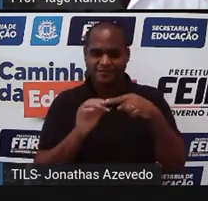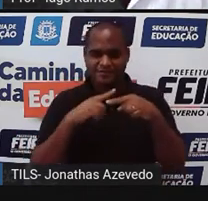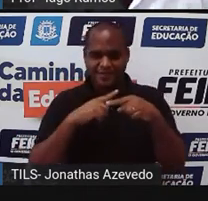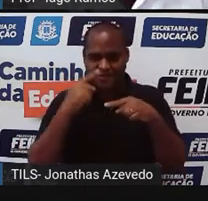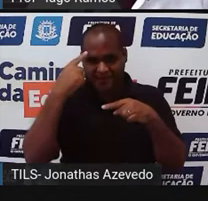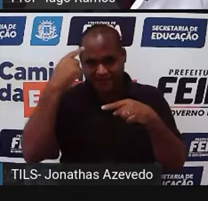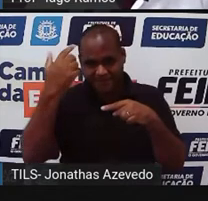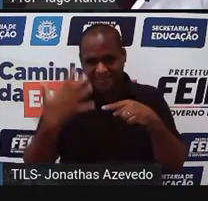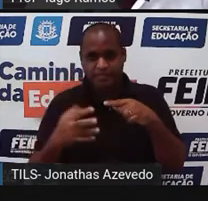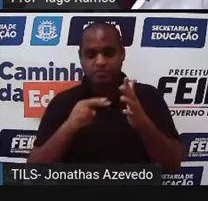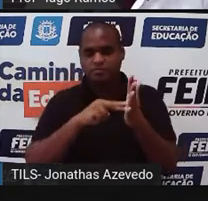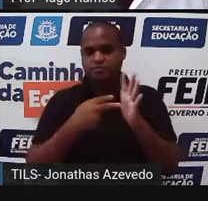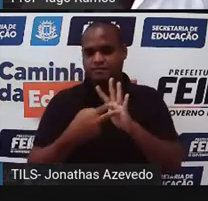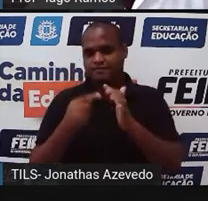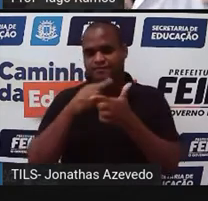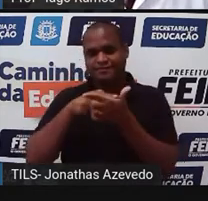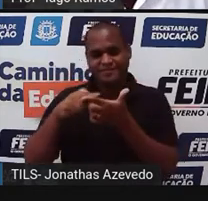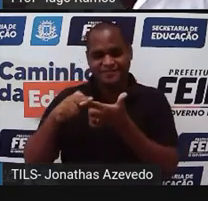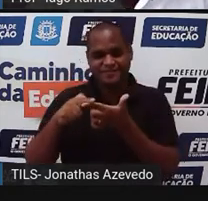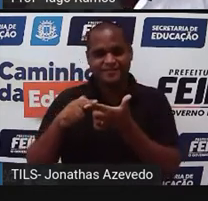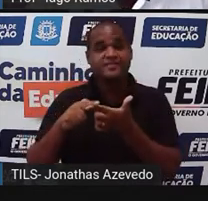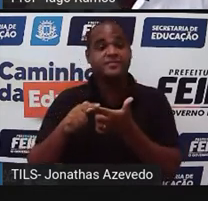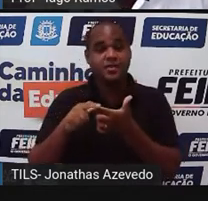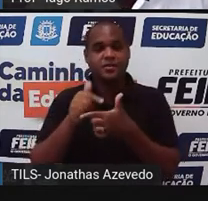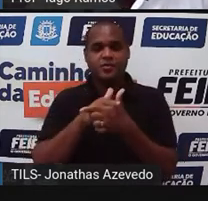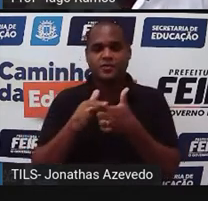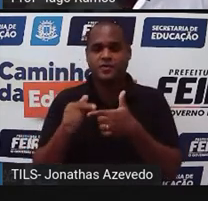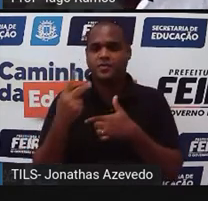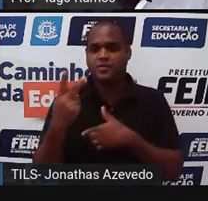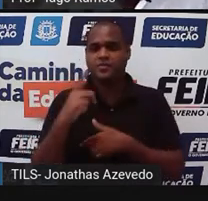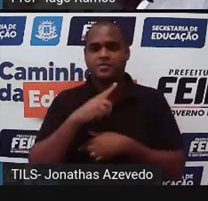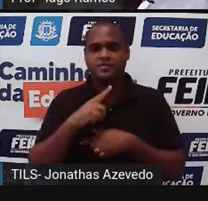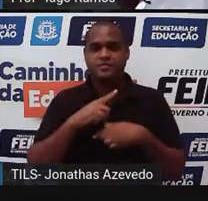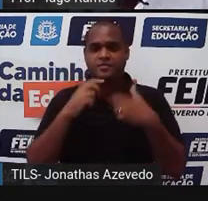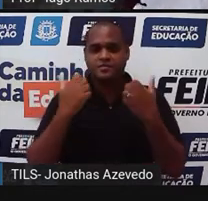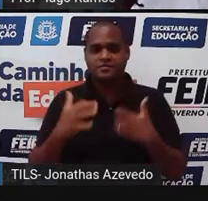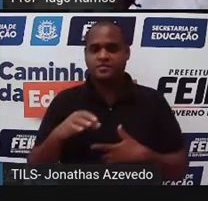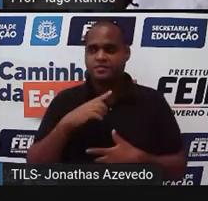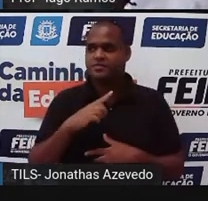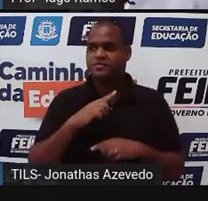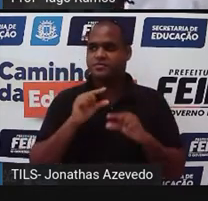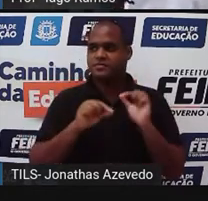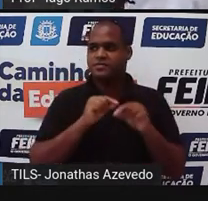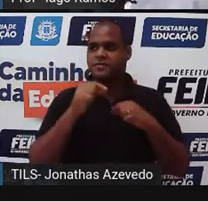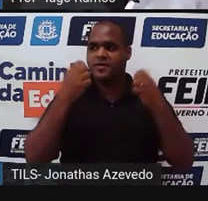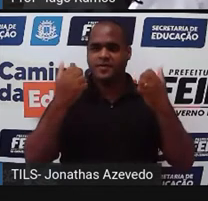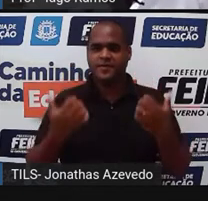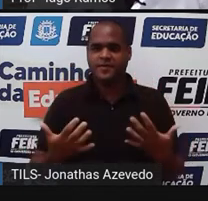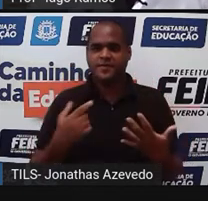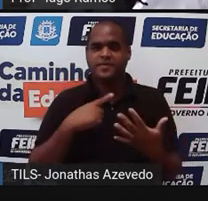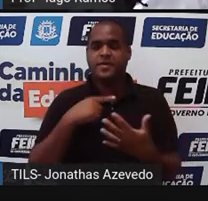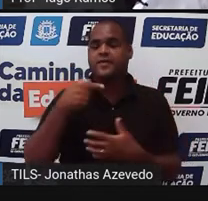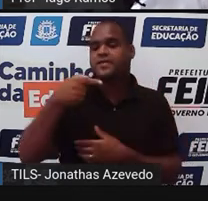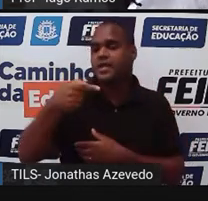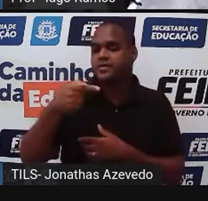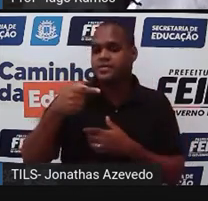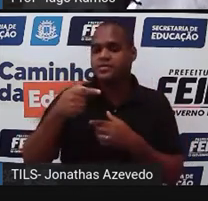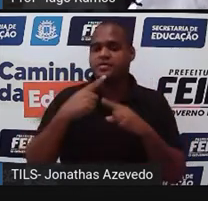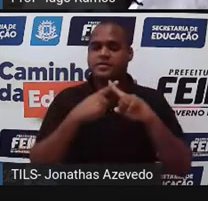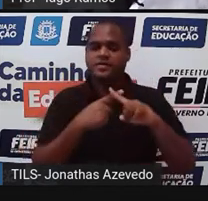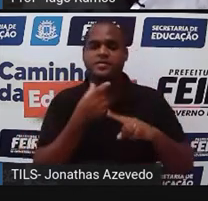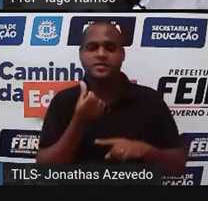embaixo aquela fração significa divisão divisão por dois no caso porque embaixo tem dois estão fazendo 7